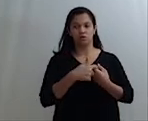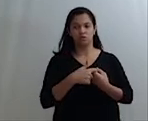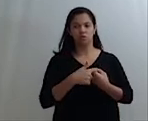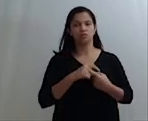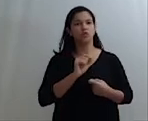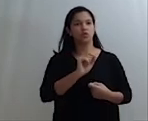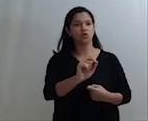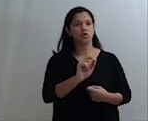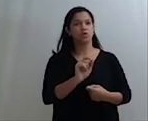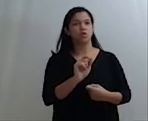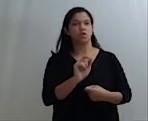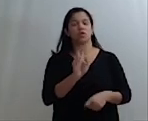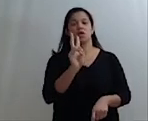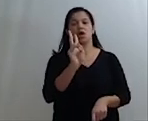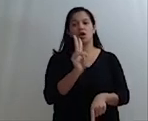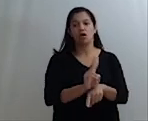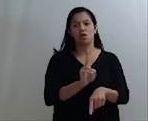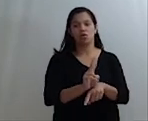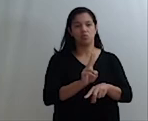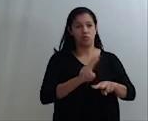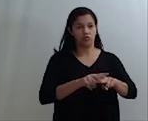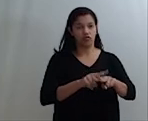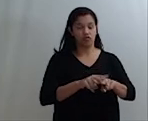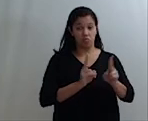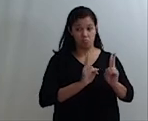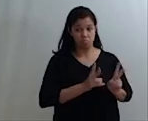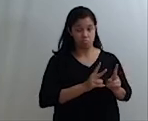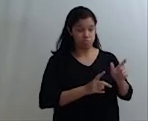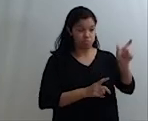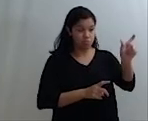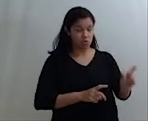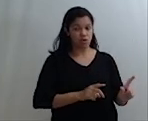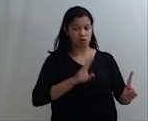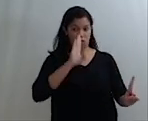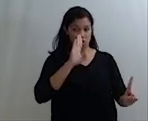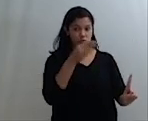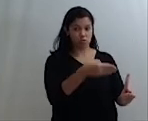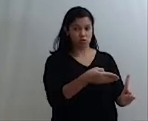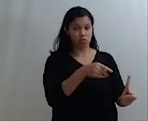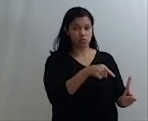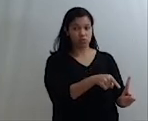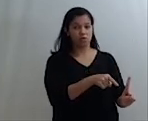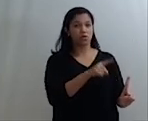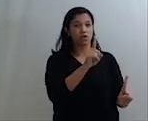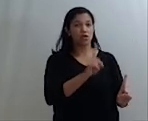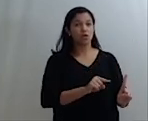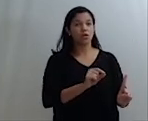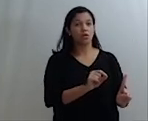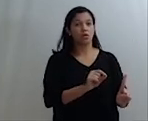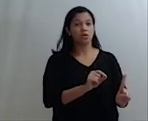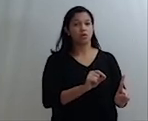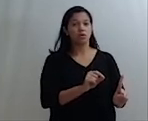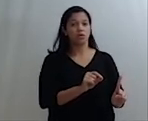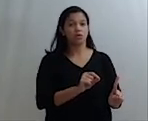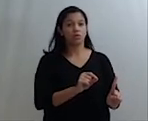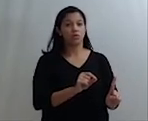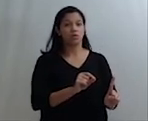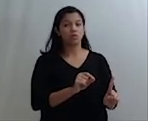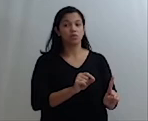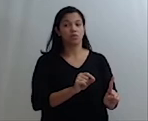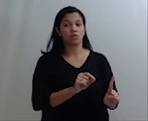deste paciente primeiro eh esse paciente e correus inclusive como bem referendado pelo